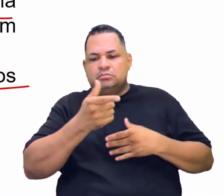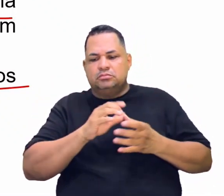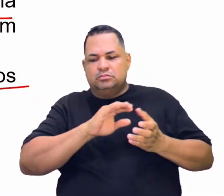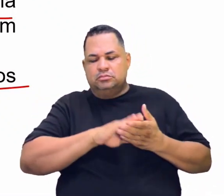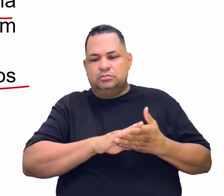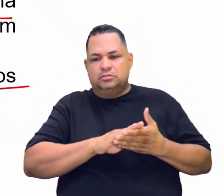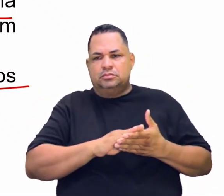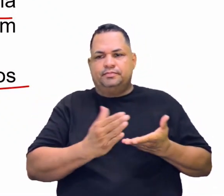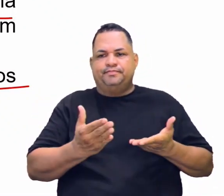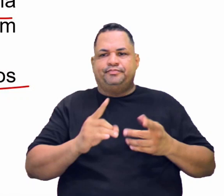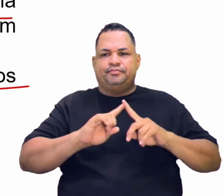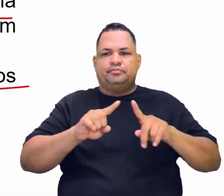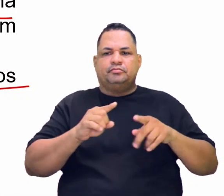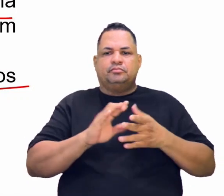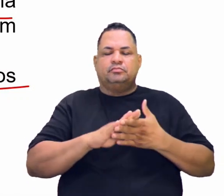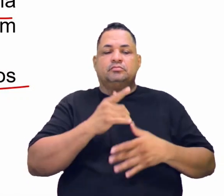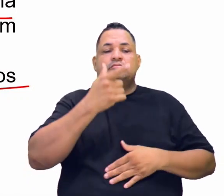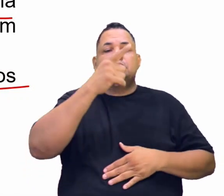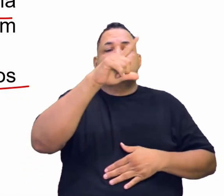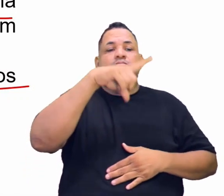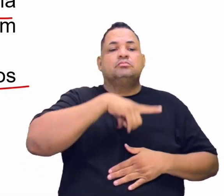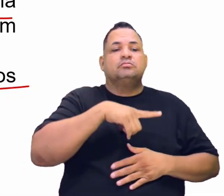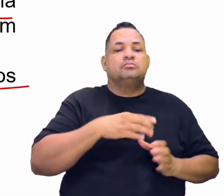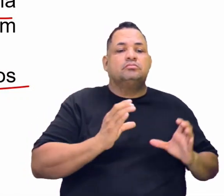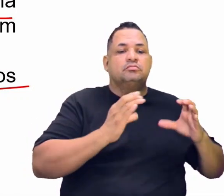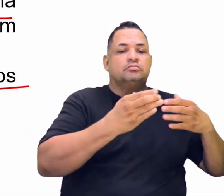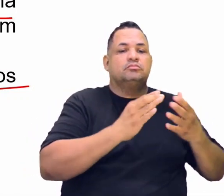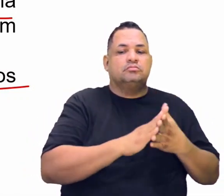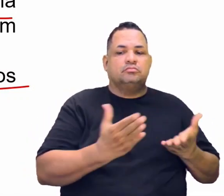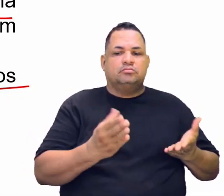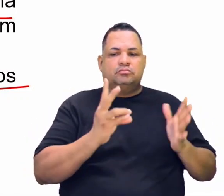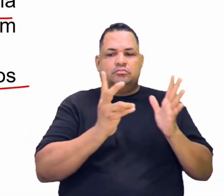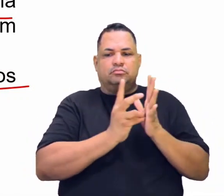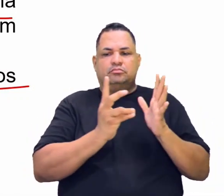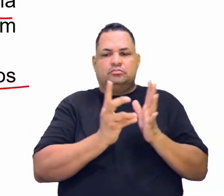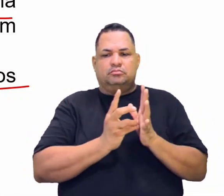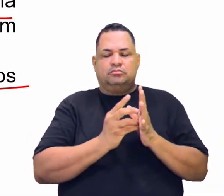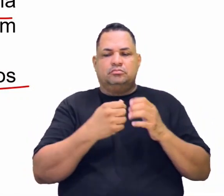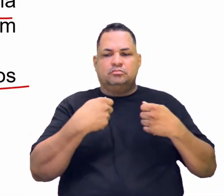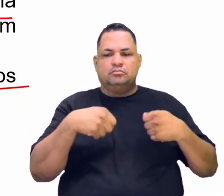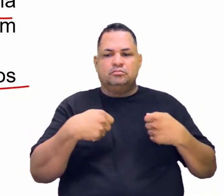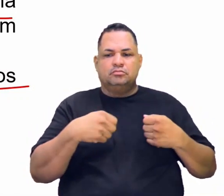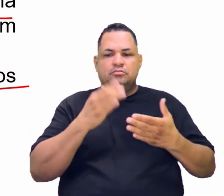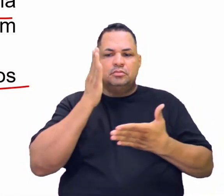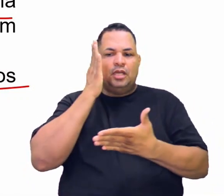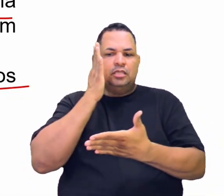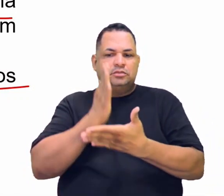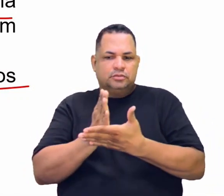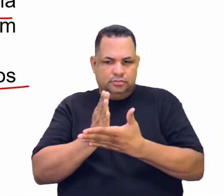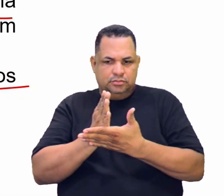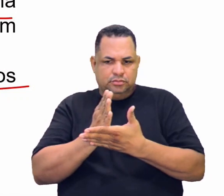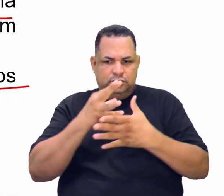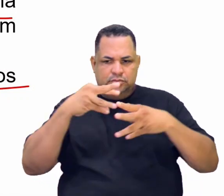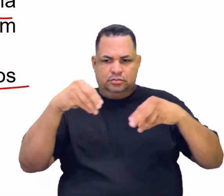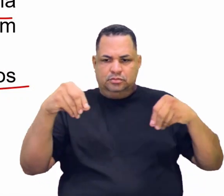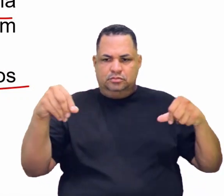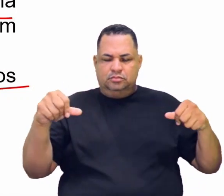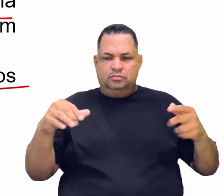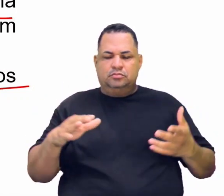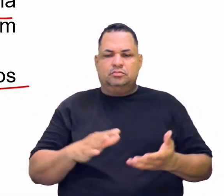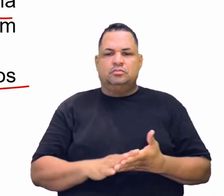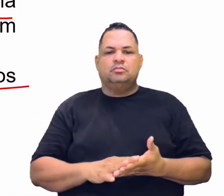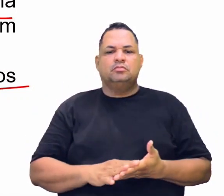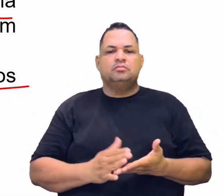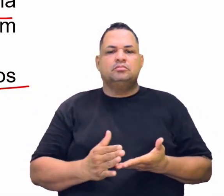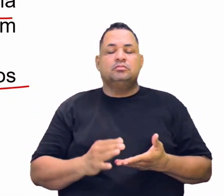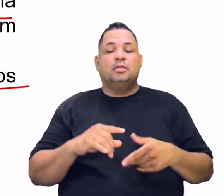grupo. Mas lá no outro território já existia outra tribo. Pois é, tinham que dividir o território.